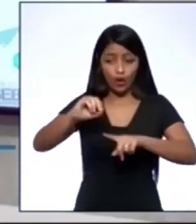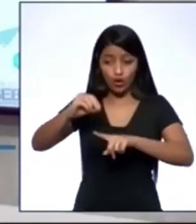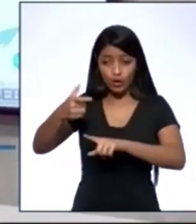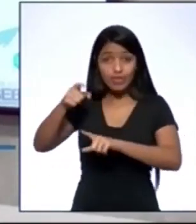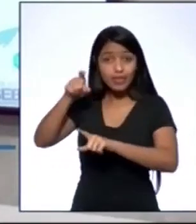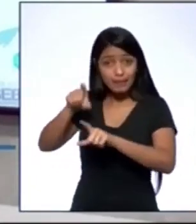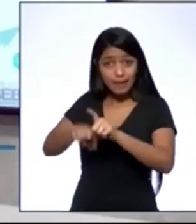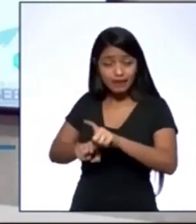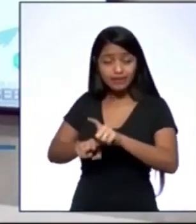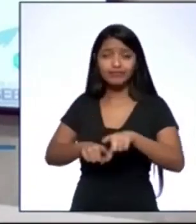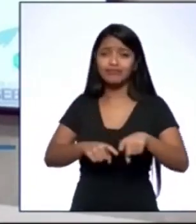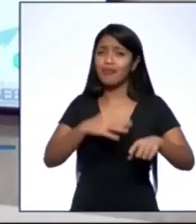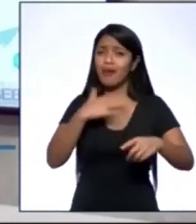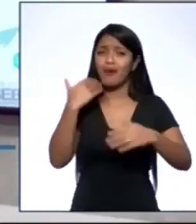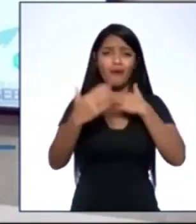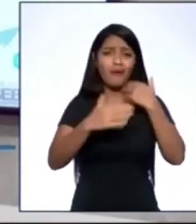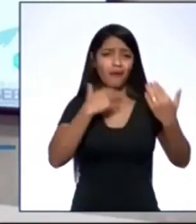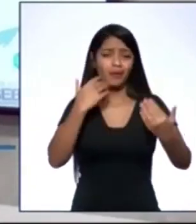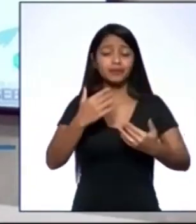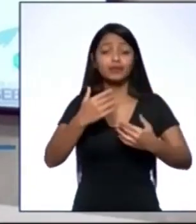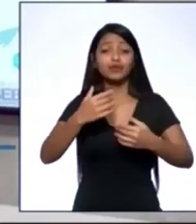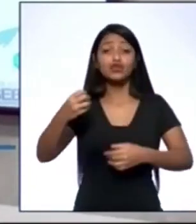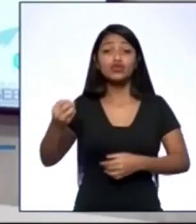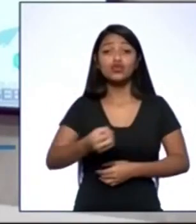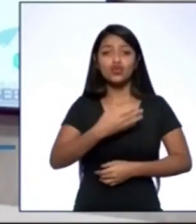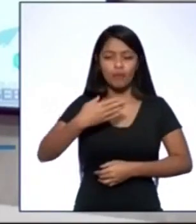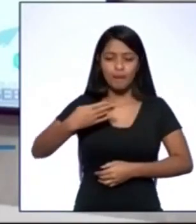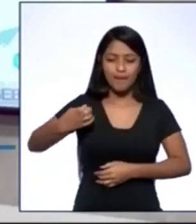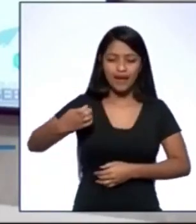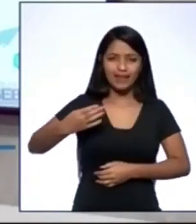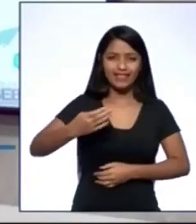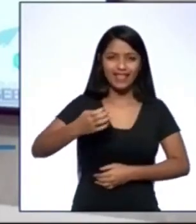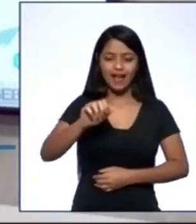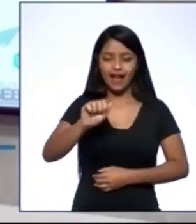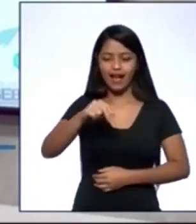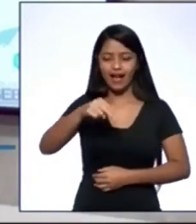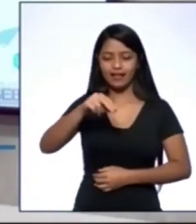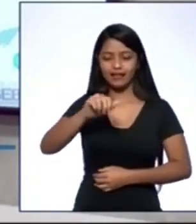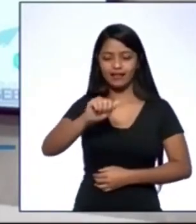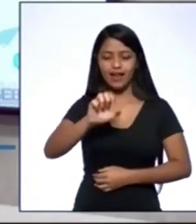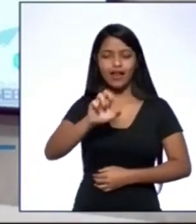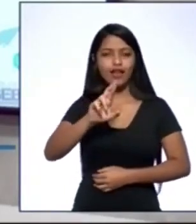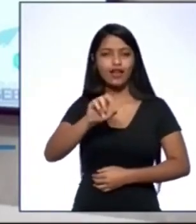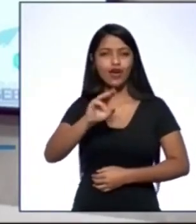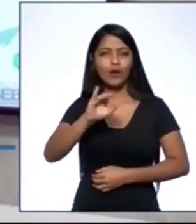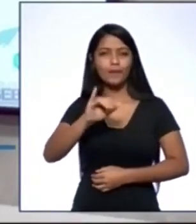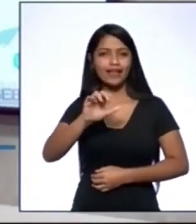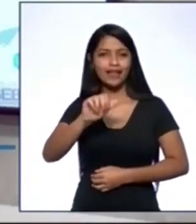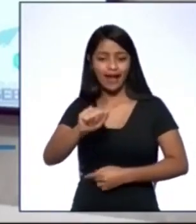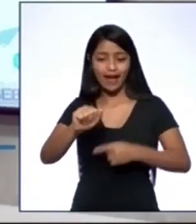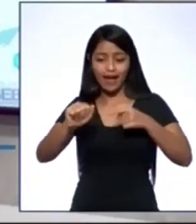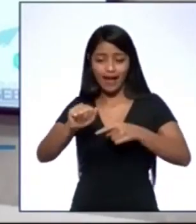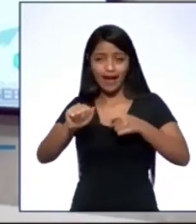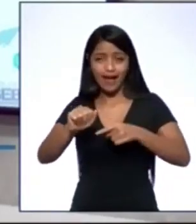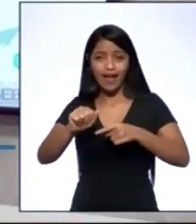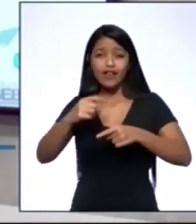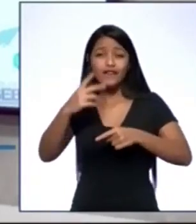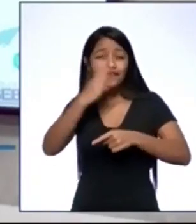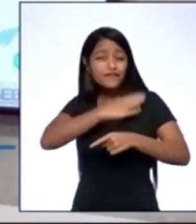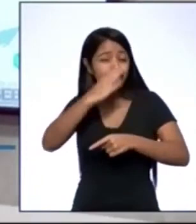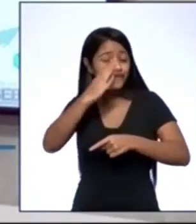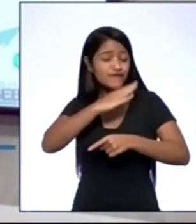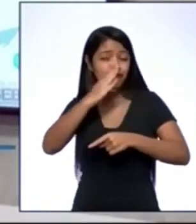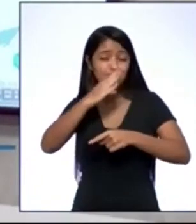anaeróbias, que liberam substâncias que causam mau cheiro. Viu como uma coisa puxa a outra? De novo, Aumenta nutriente, aumenta a